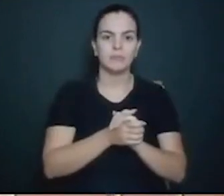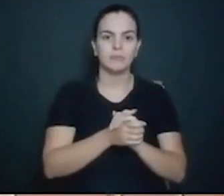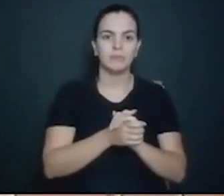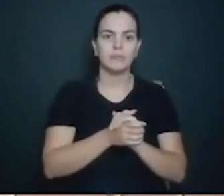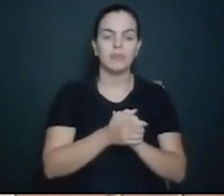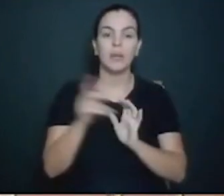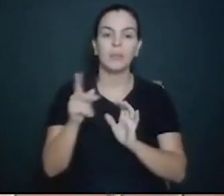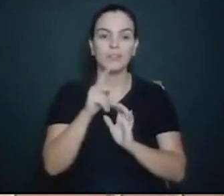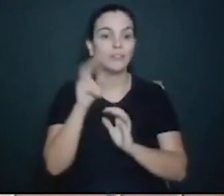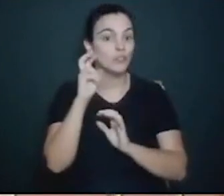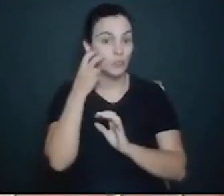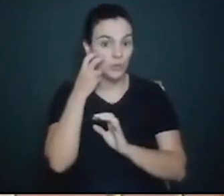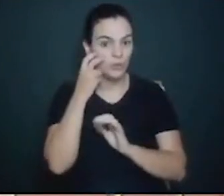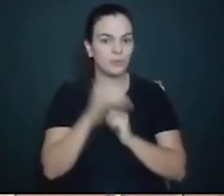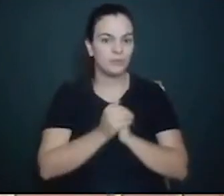5 Irmãos.